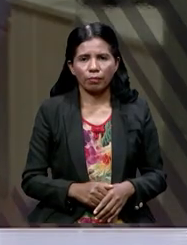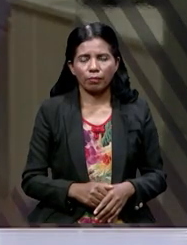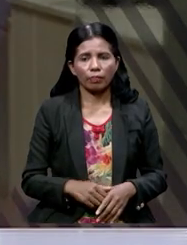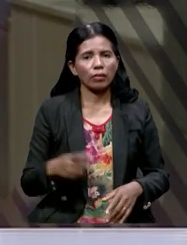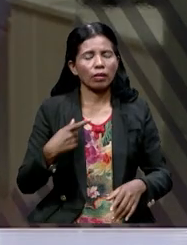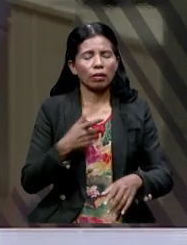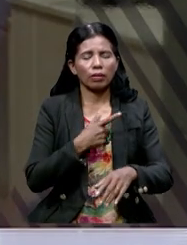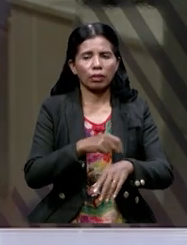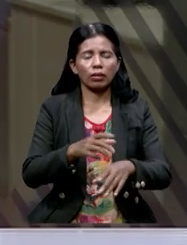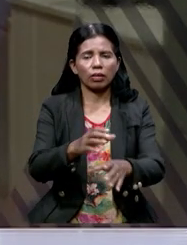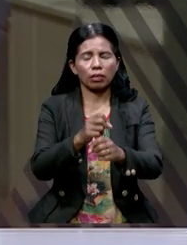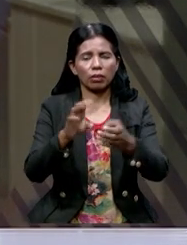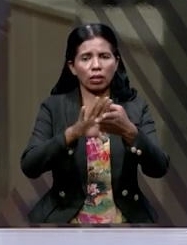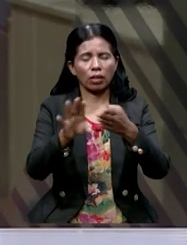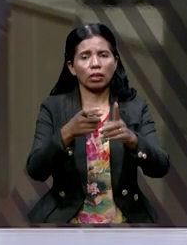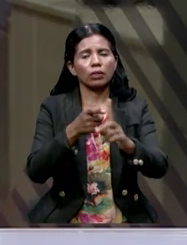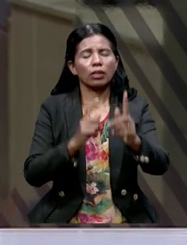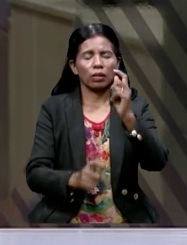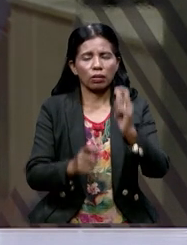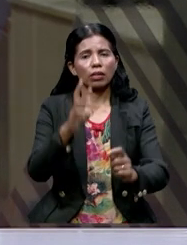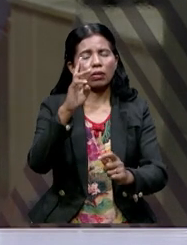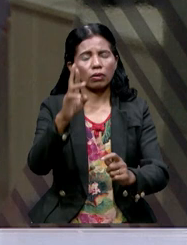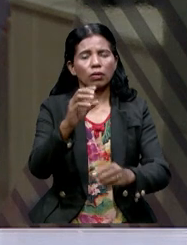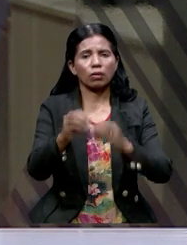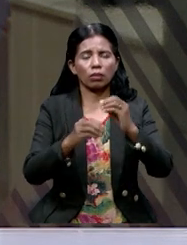Parlamento Nacional simu na carta husi tribunal recurso con ba